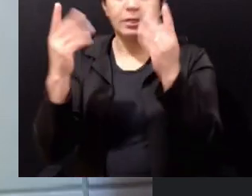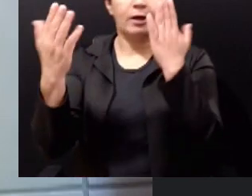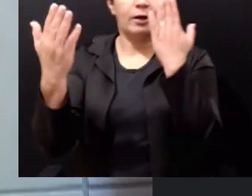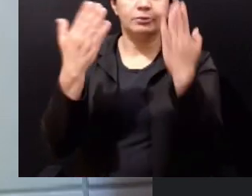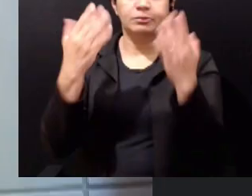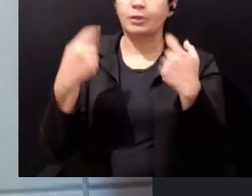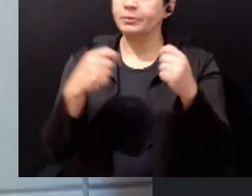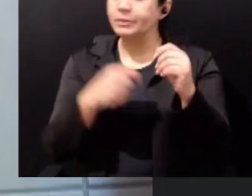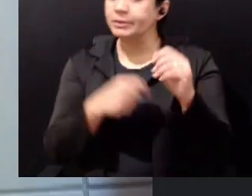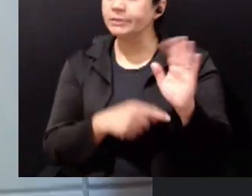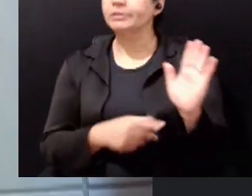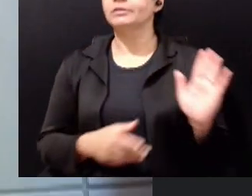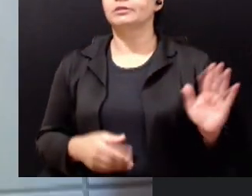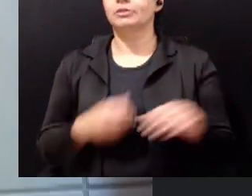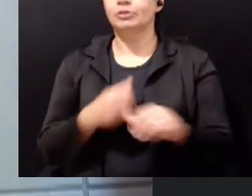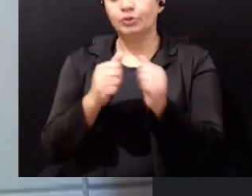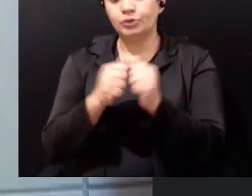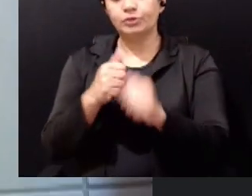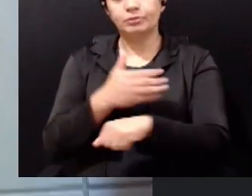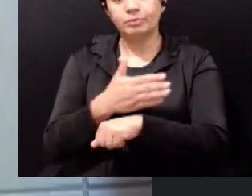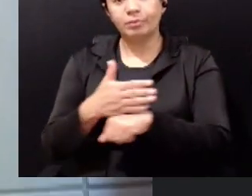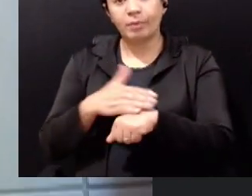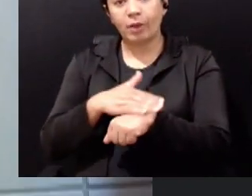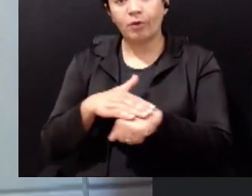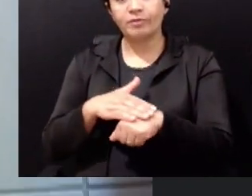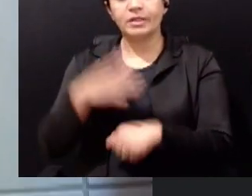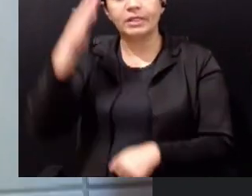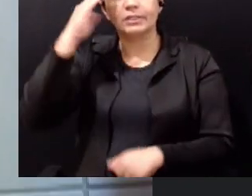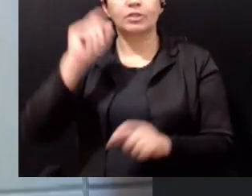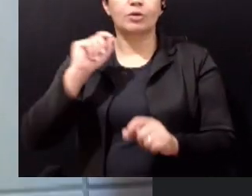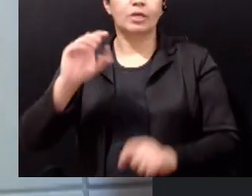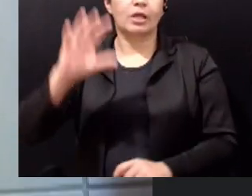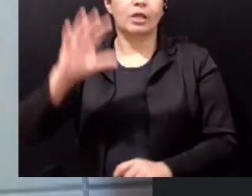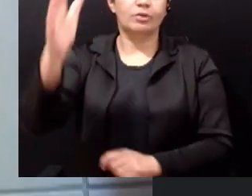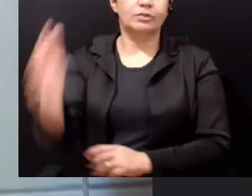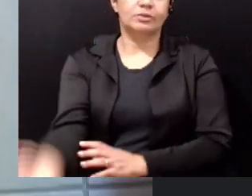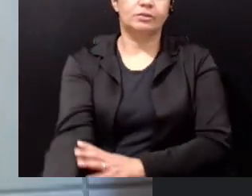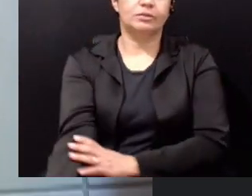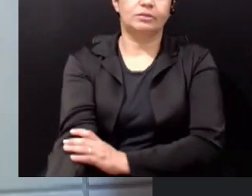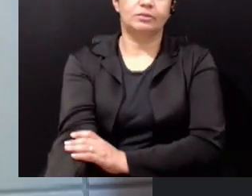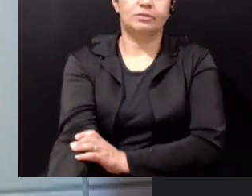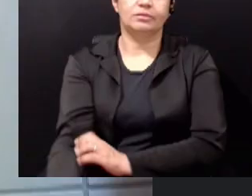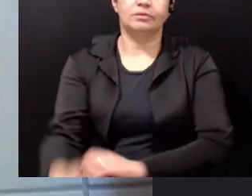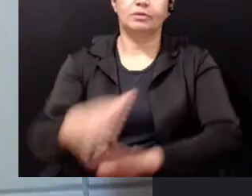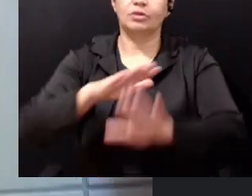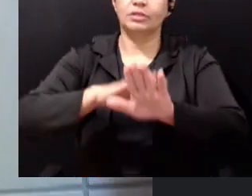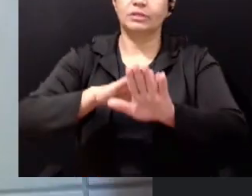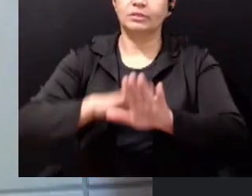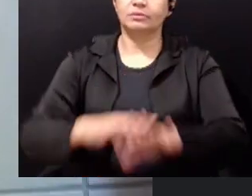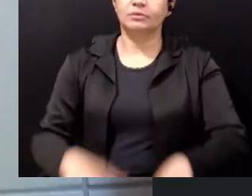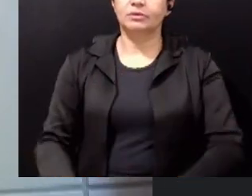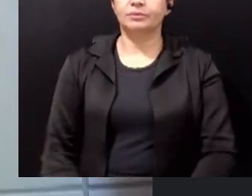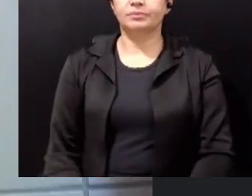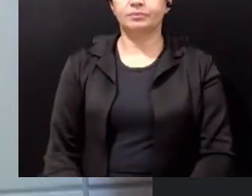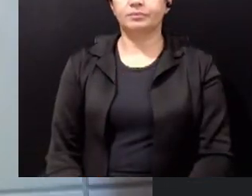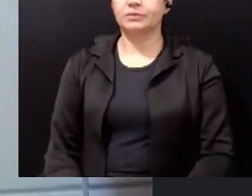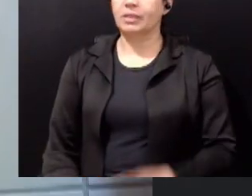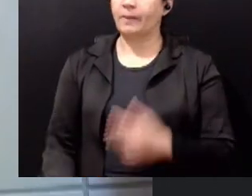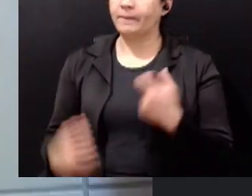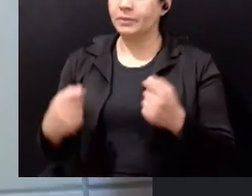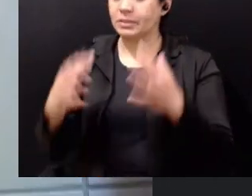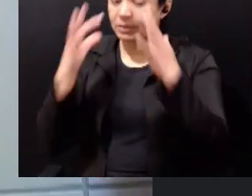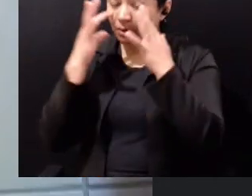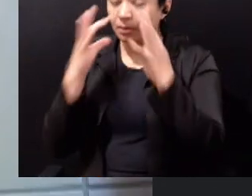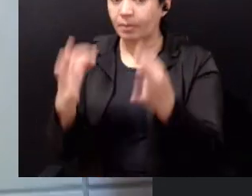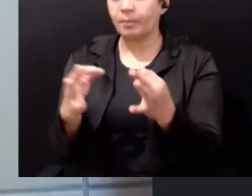um psicólogo, para entender o que está gerando aquele quadro, o que está por trás daquele quadro, assim. Então, sempre olhar esses sinais, assim,